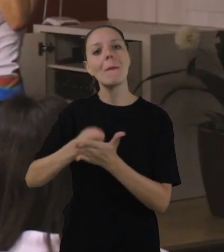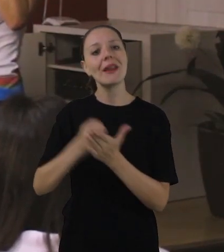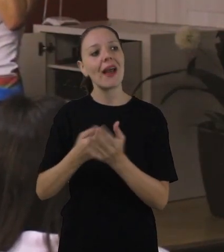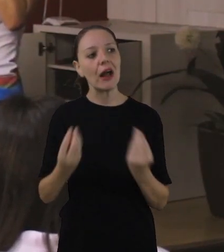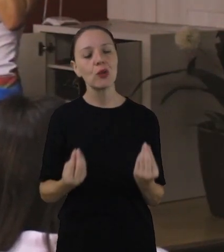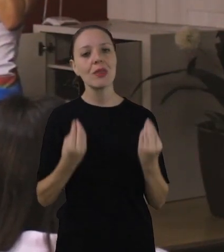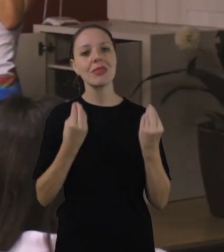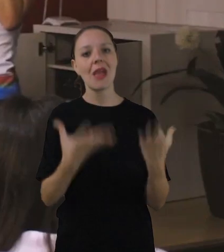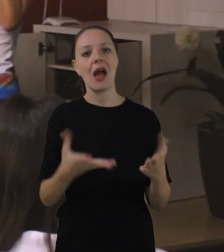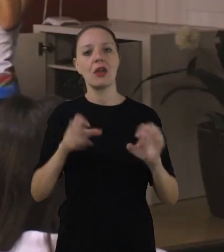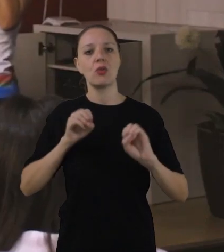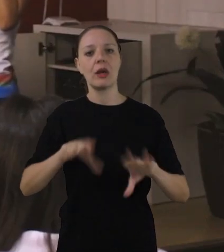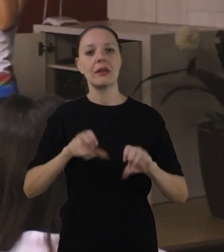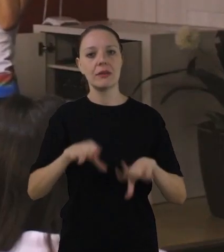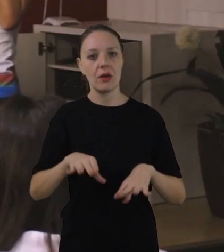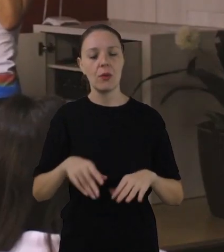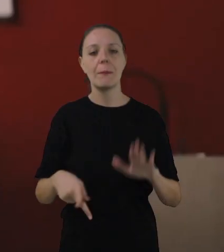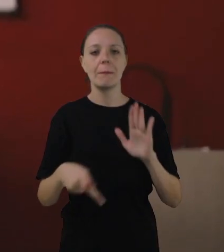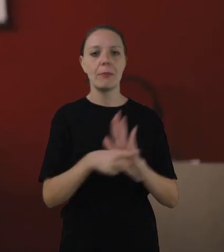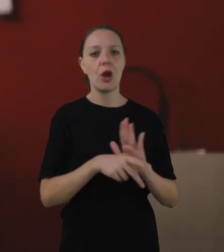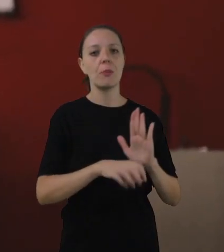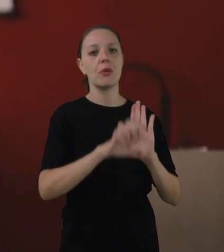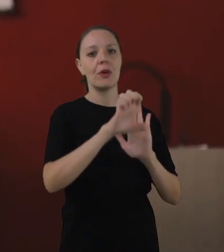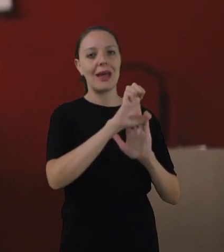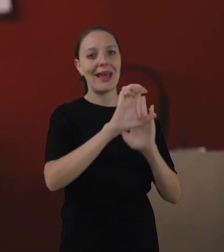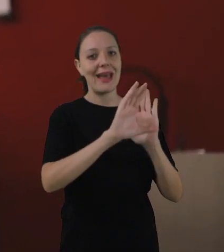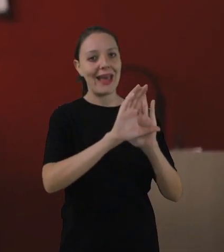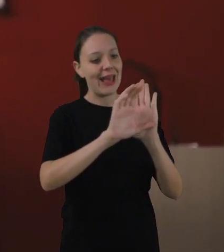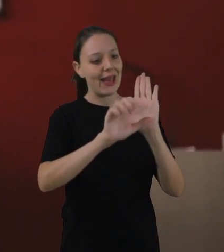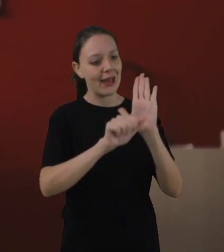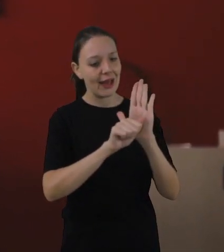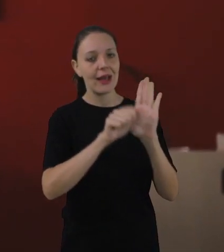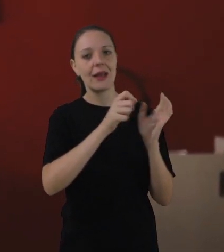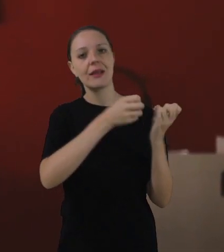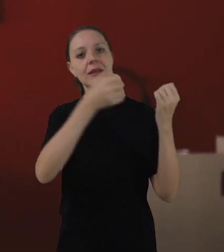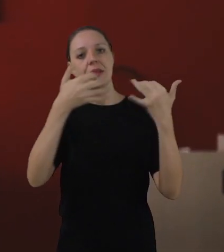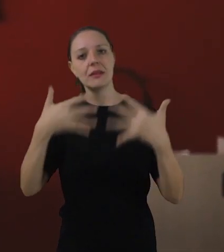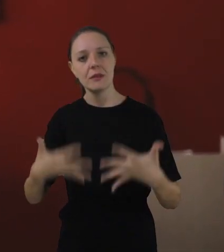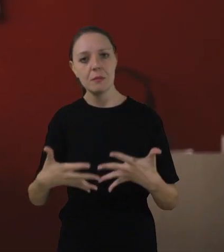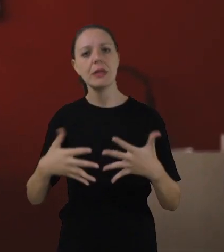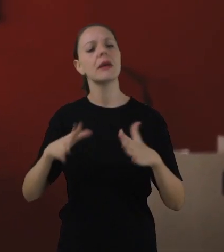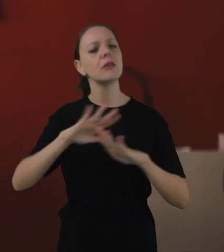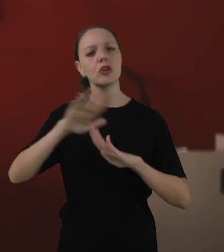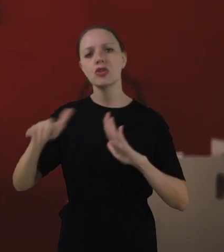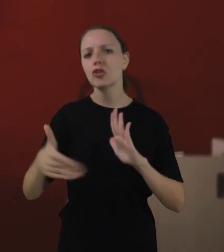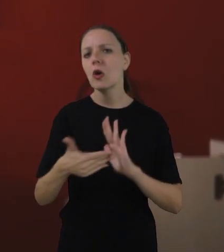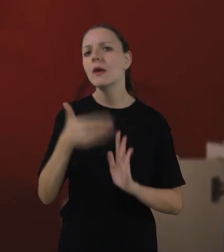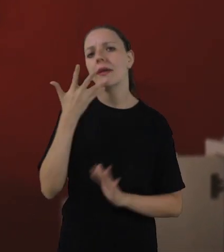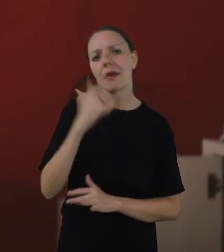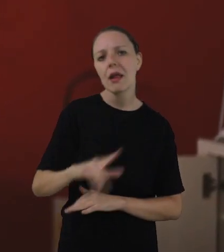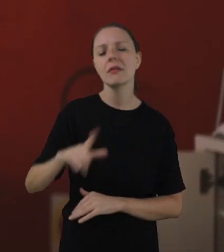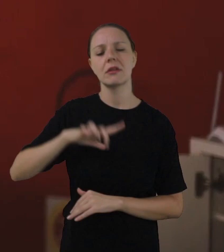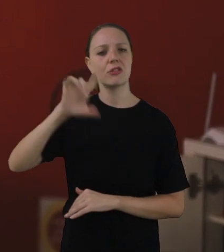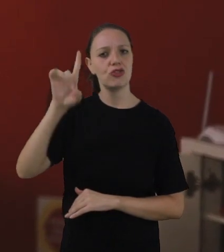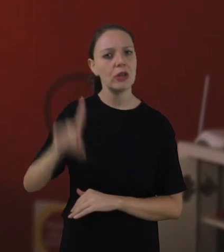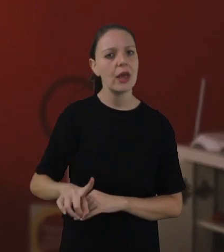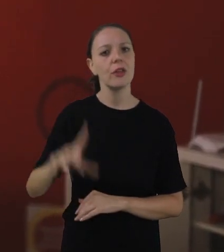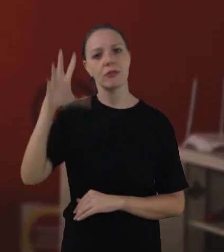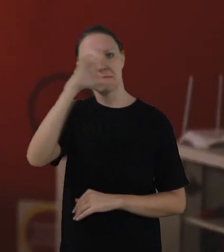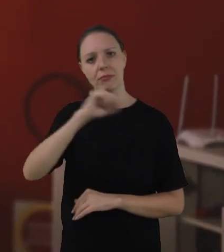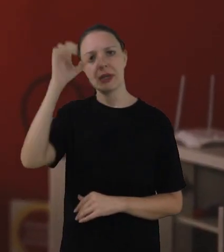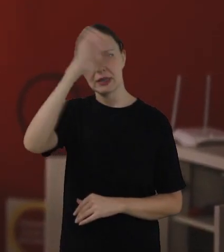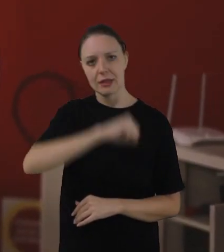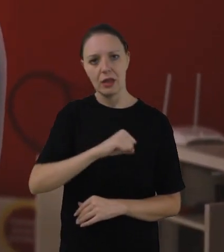a educação. Inclusive, está lá no Estatuto da Criança e do Adolescente que toda criança tem direito à educação, né? Então tá, mas